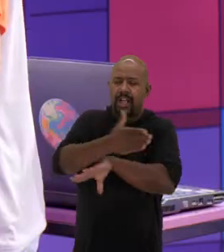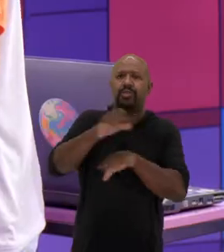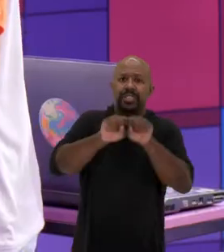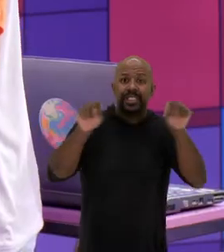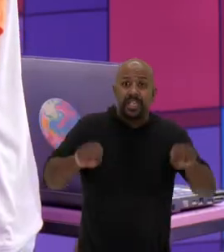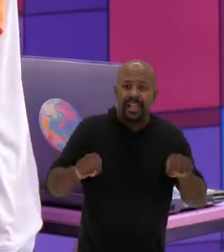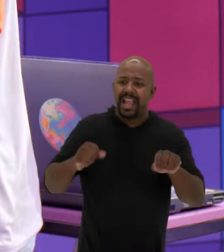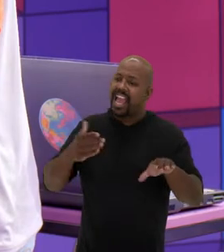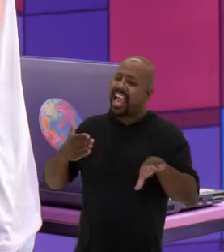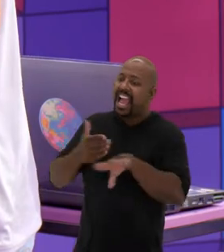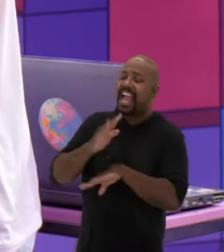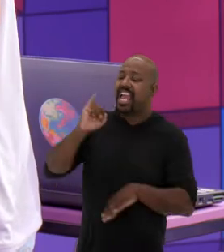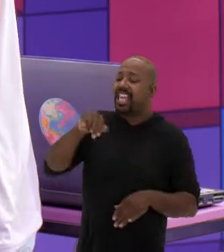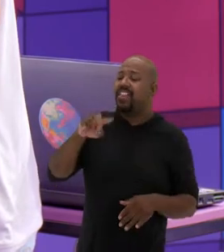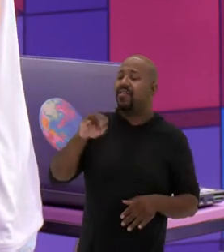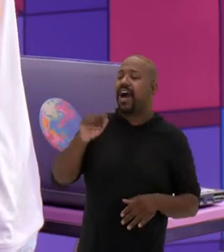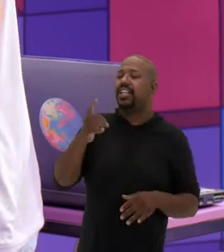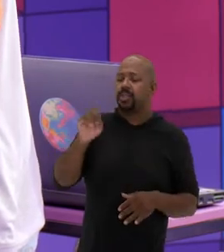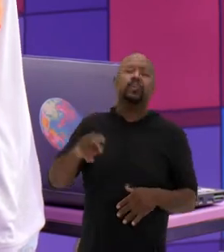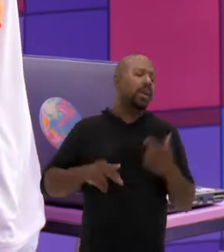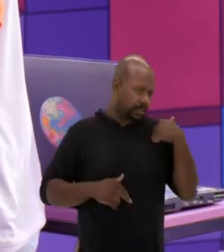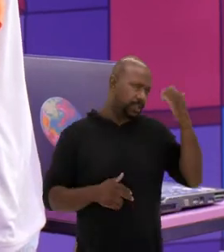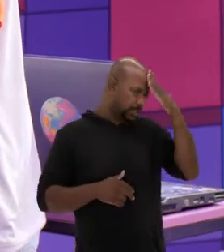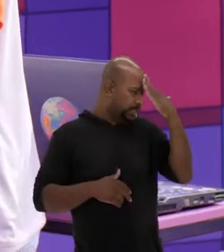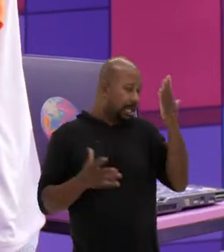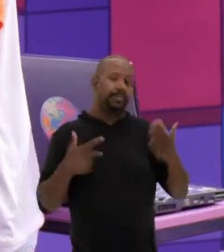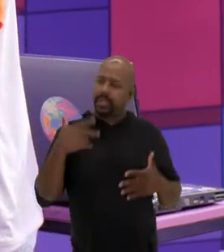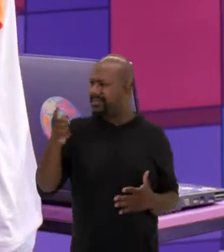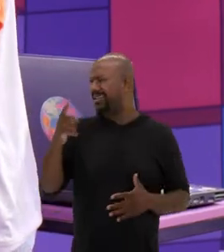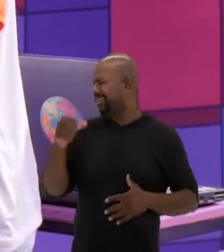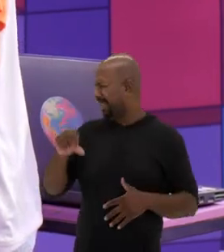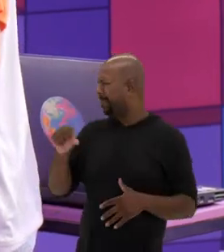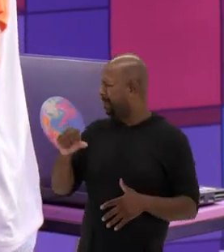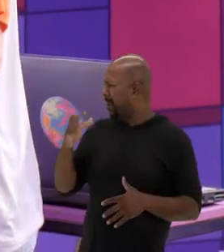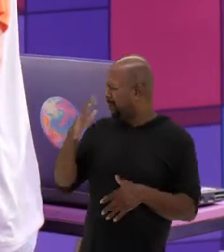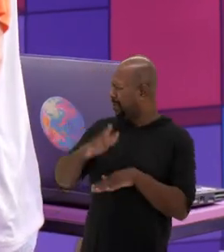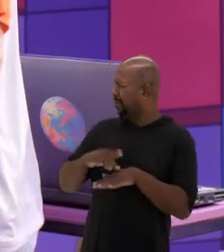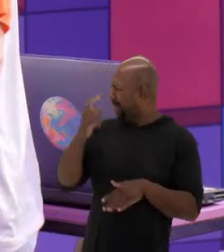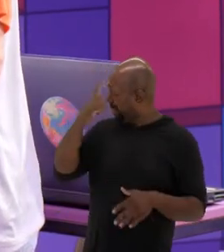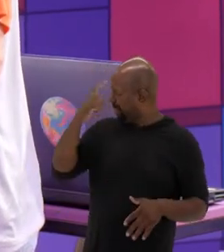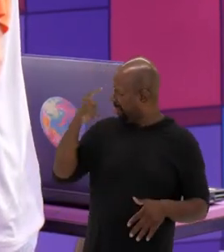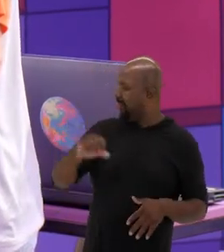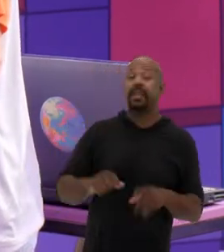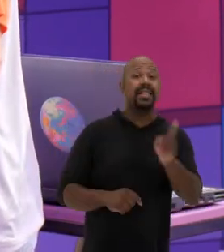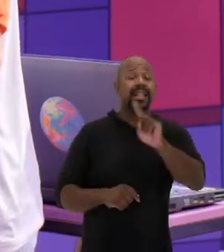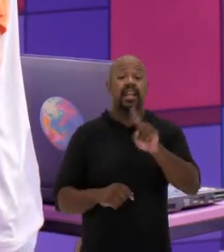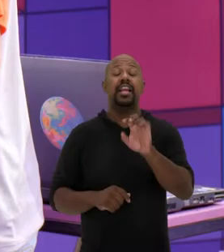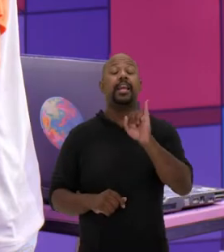sistema! Invadiu! Bárbara, isso a gente já sabe. É, acho que ela tá mal, hein? Não!